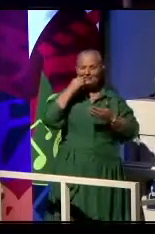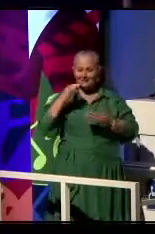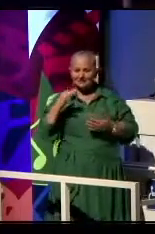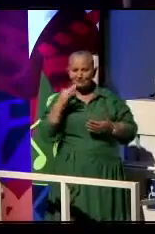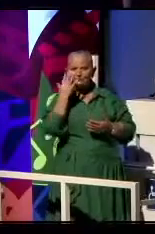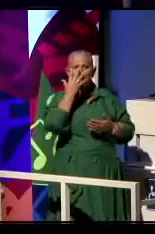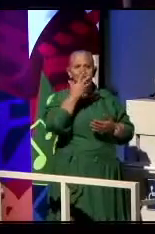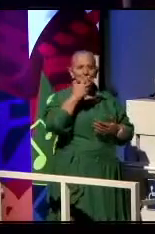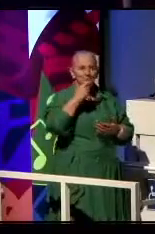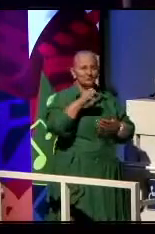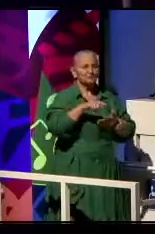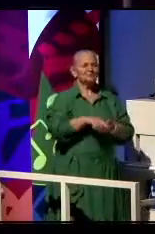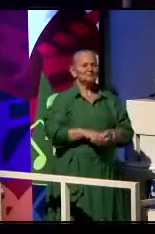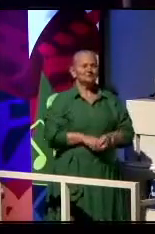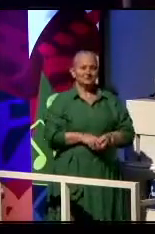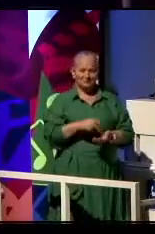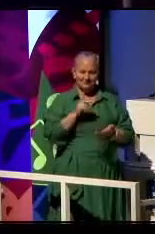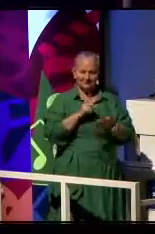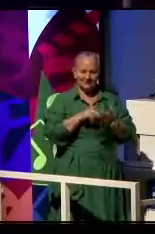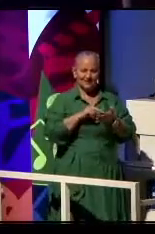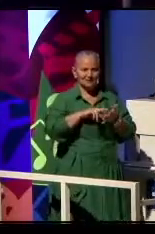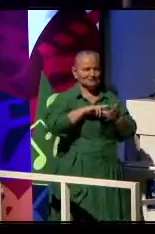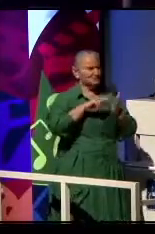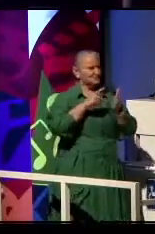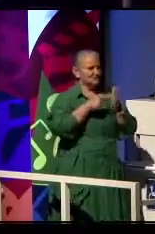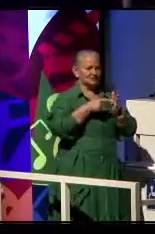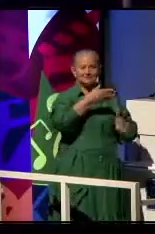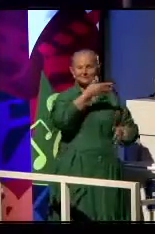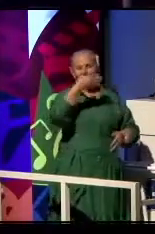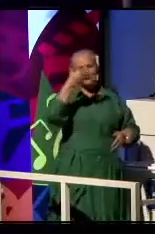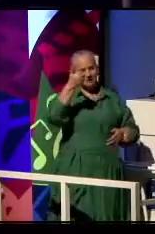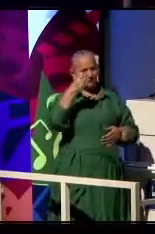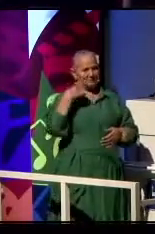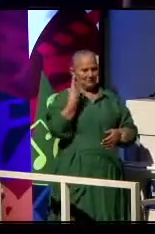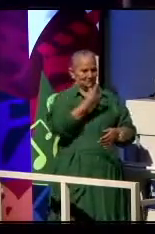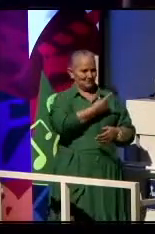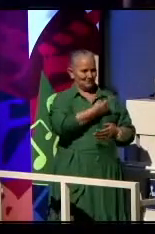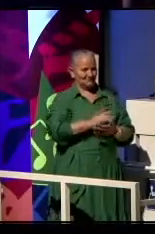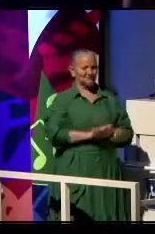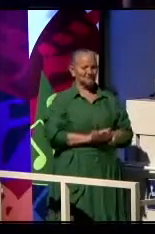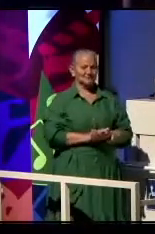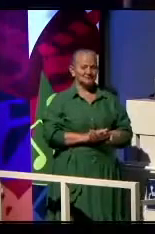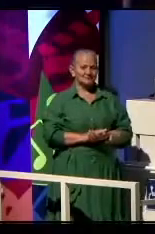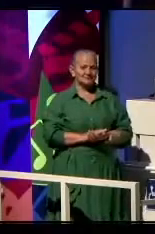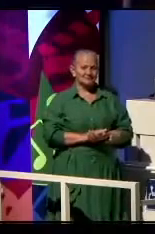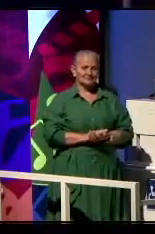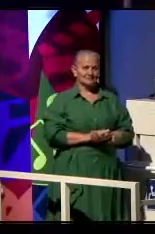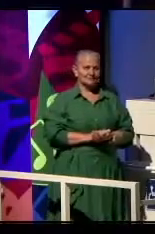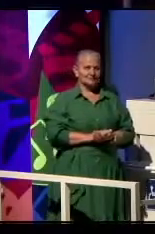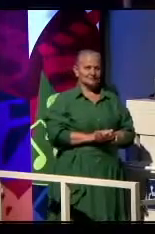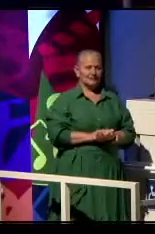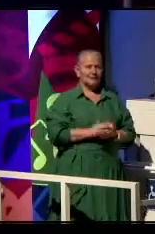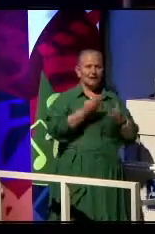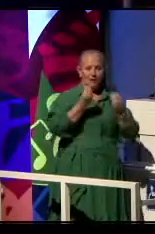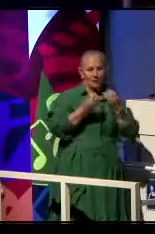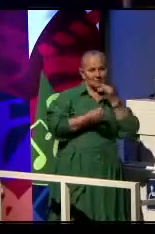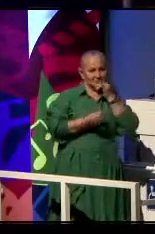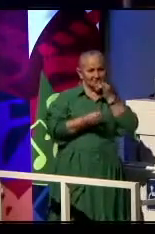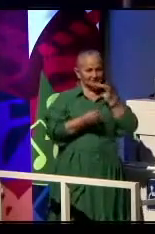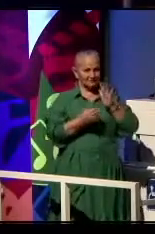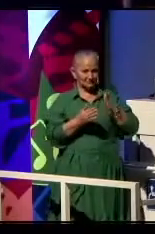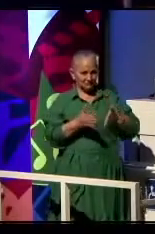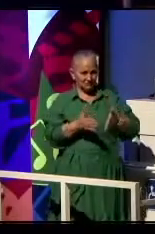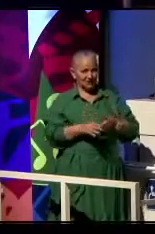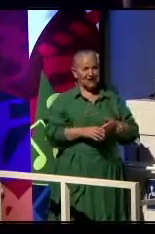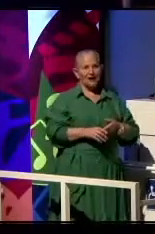esquina, mas que tem um significado muito maior para todos nós. Pode passar? E como eu havia dito para vocês,